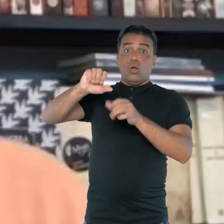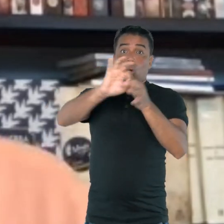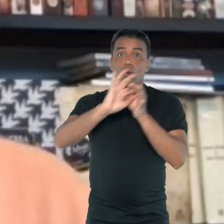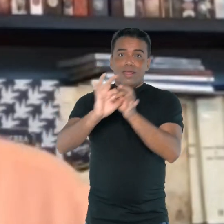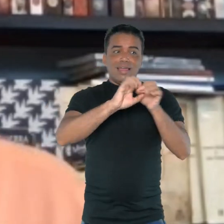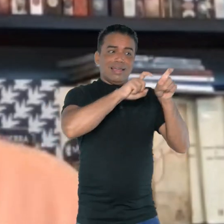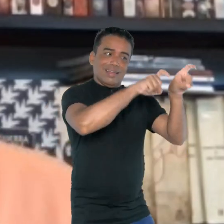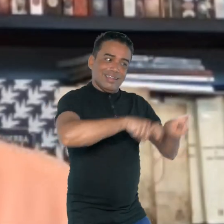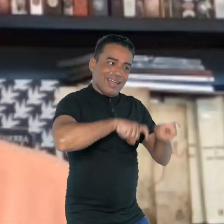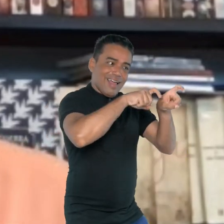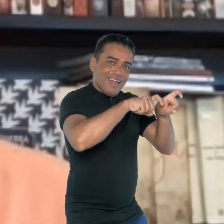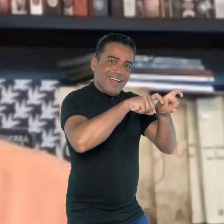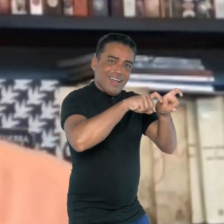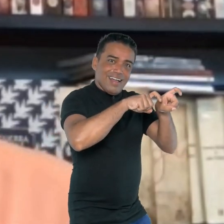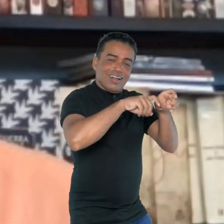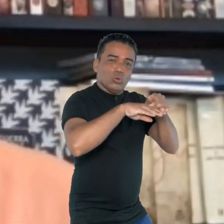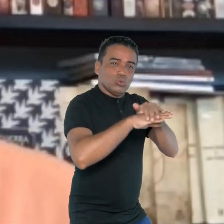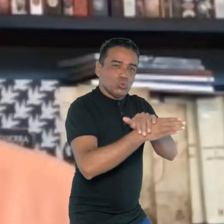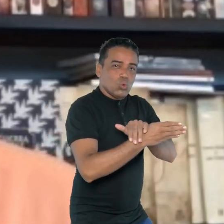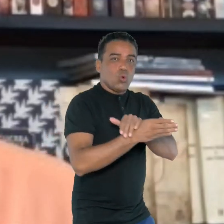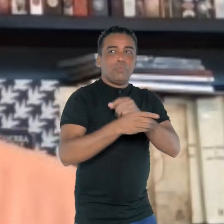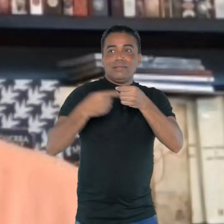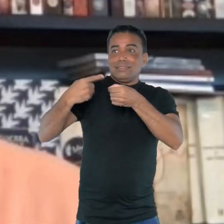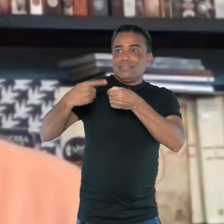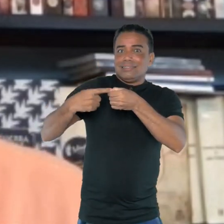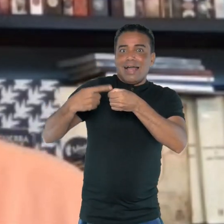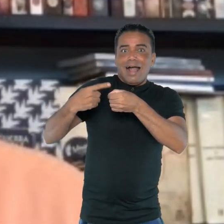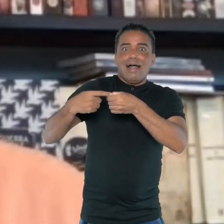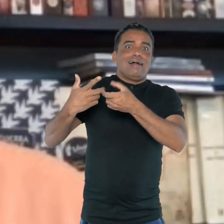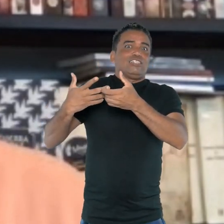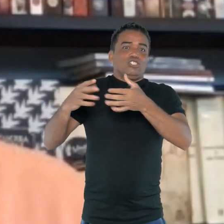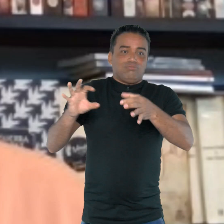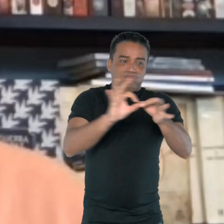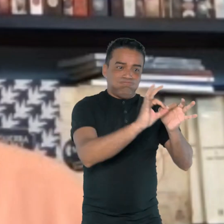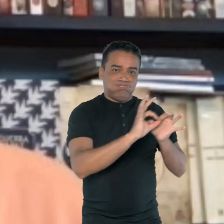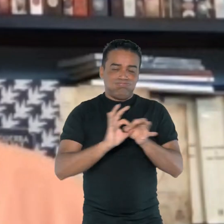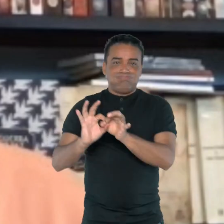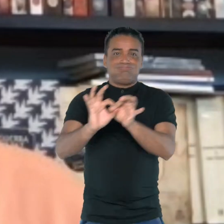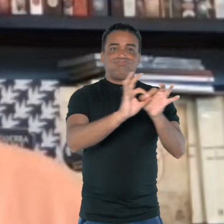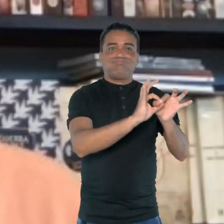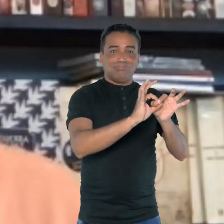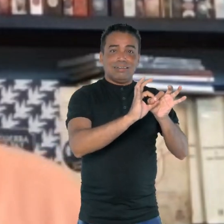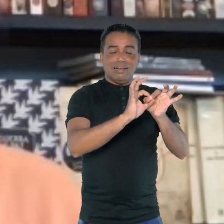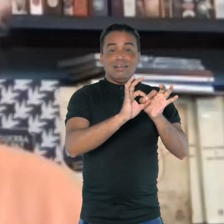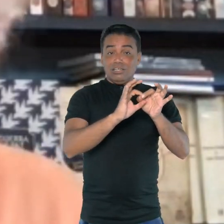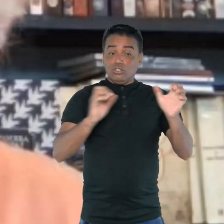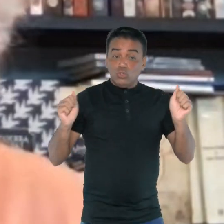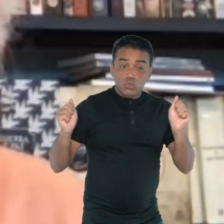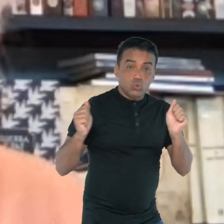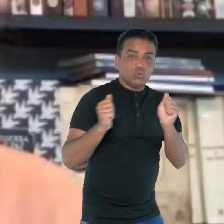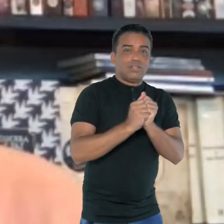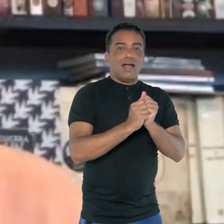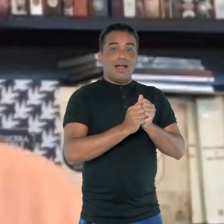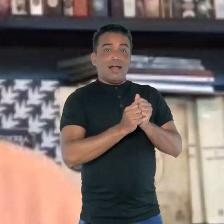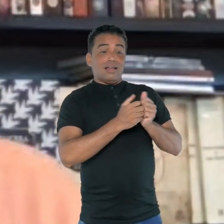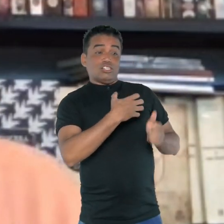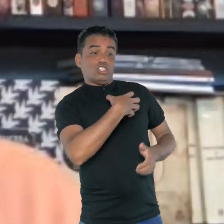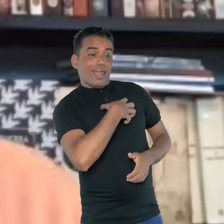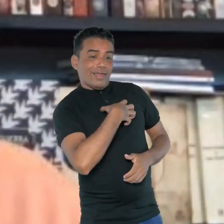cosmopolitas. Vai ser um autor capaz de juntar os dois de uma forma